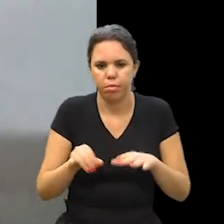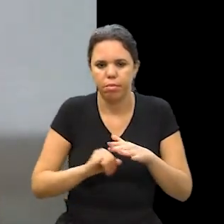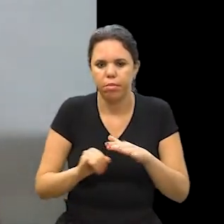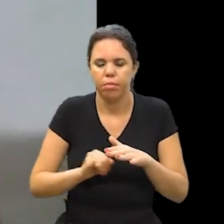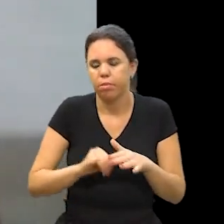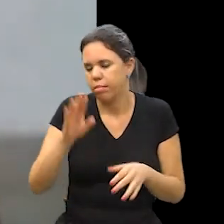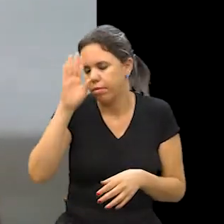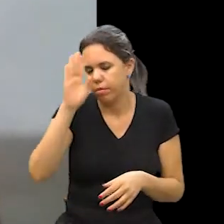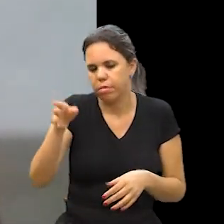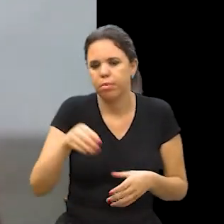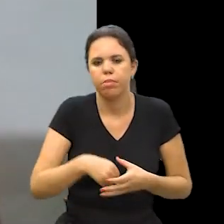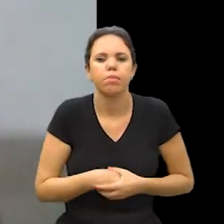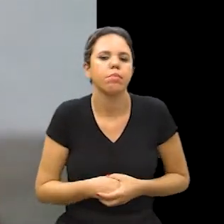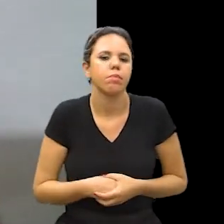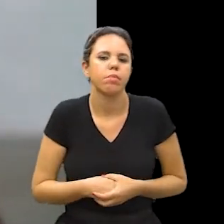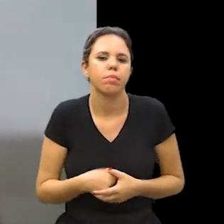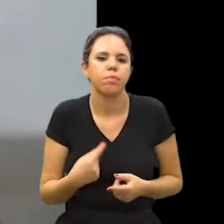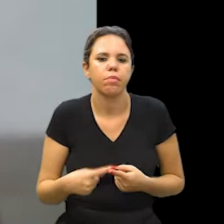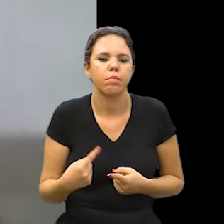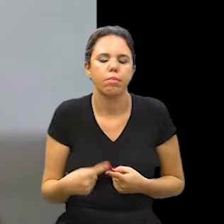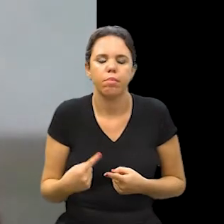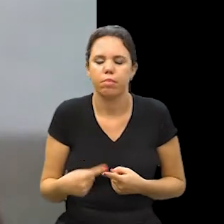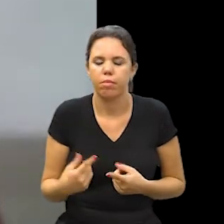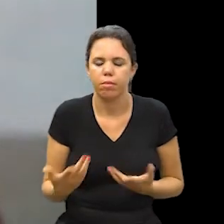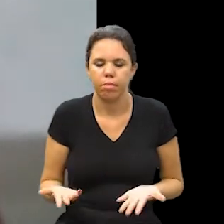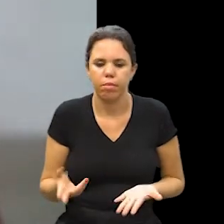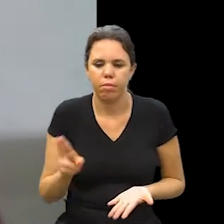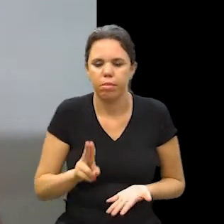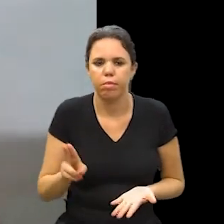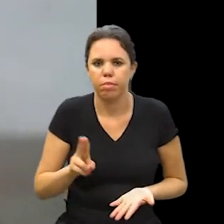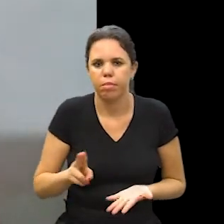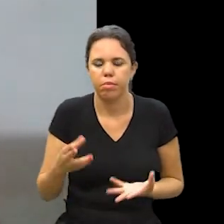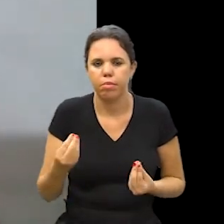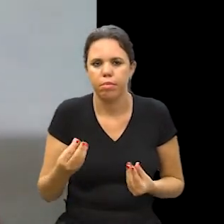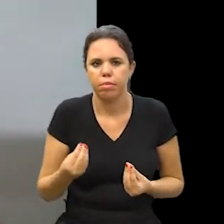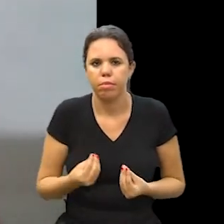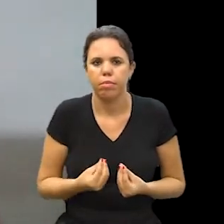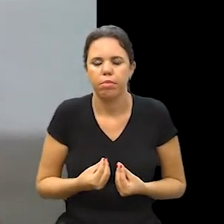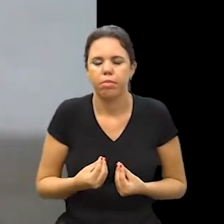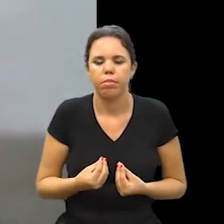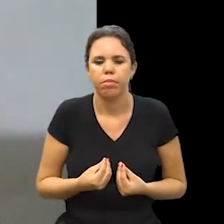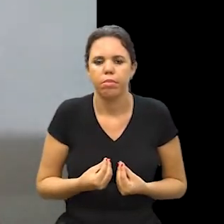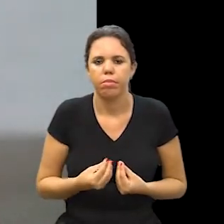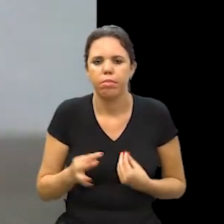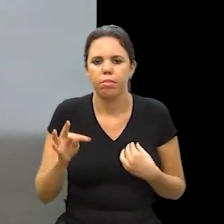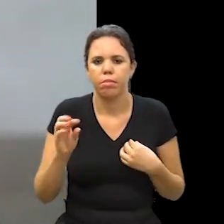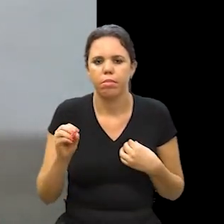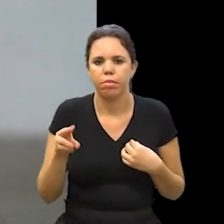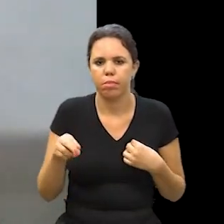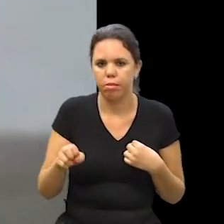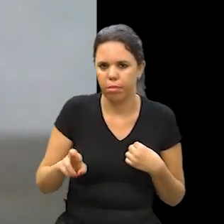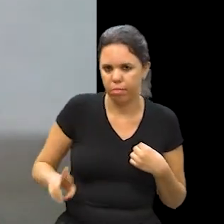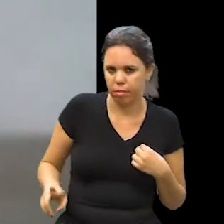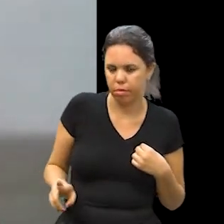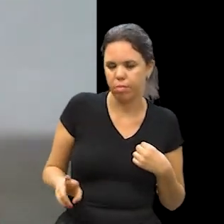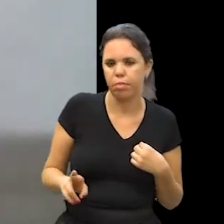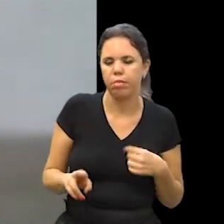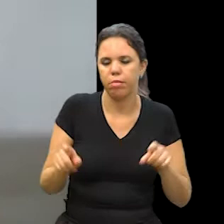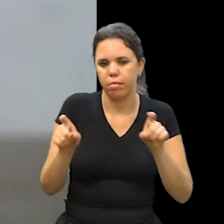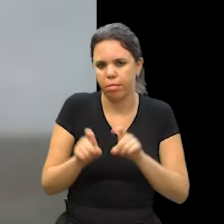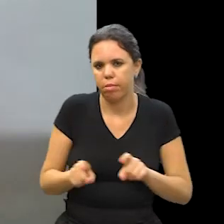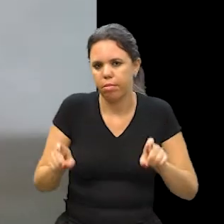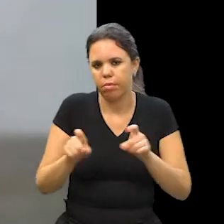entidade, principalmente porque a gente usa muito toner, né, nas questões de